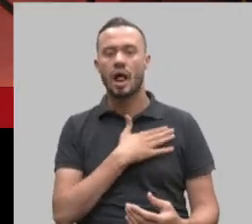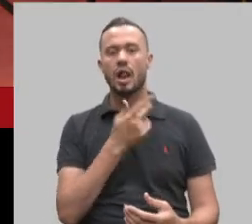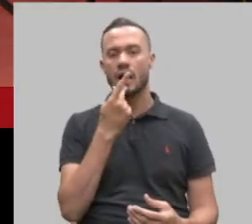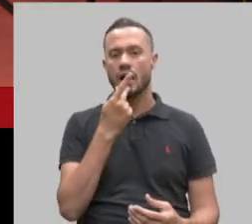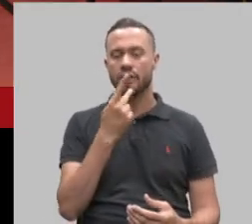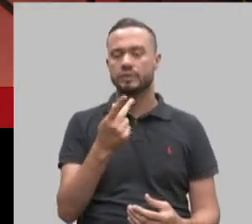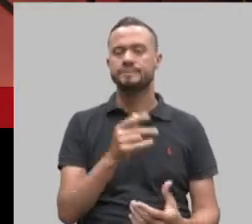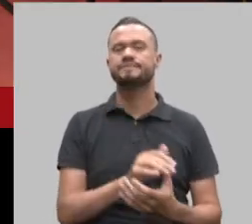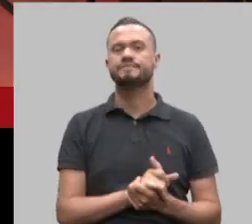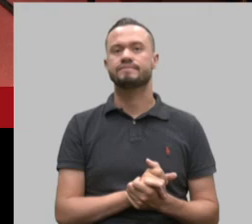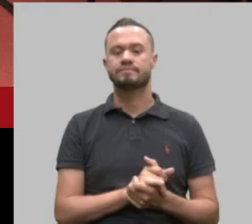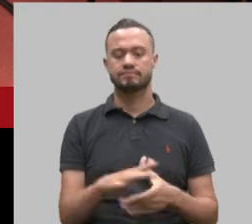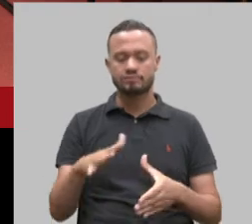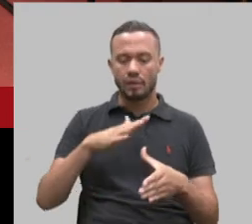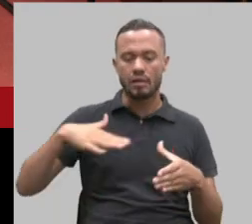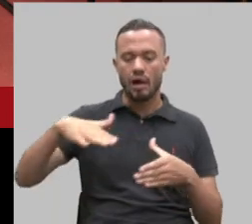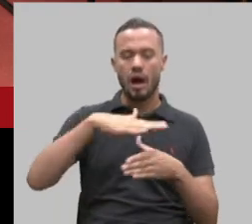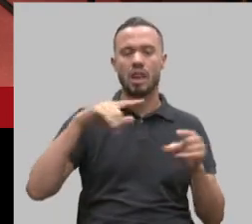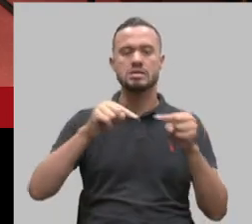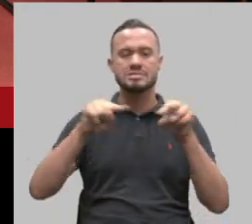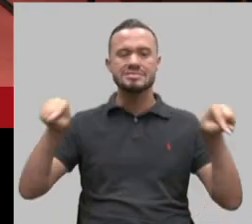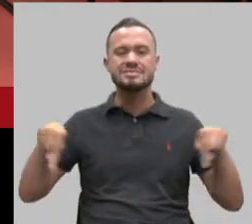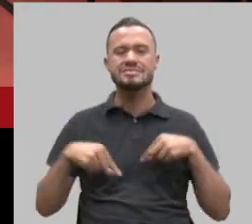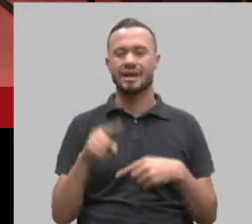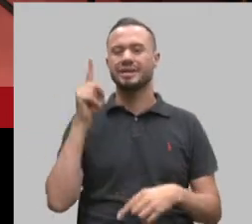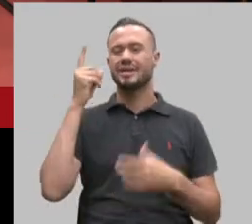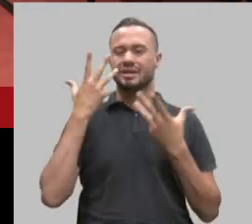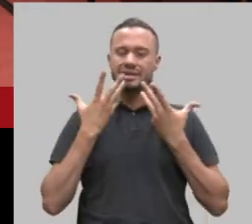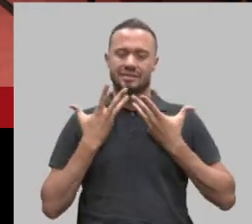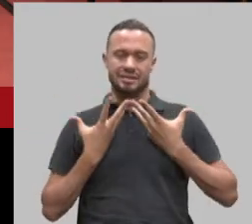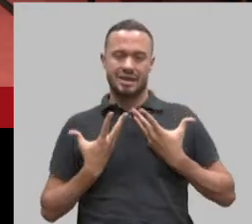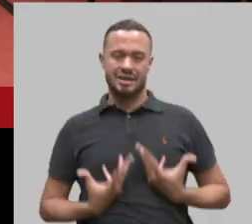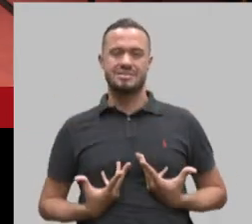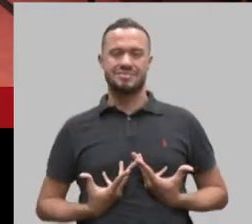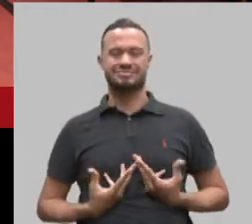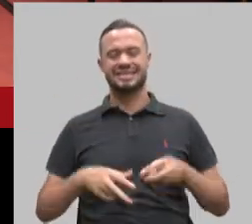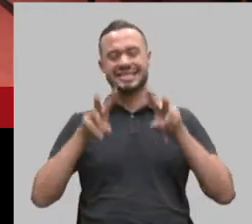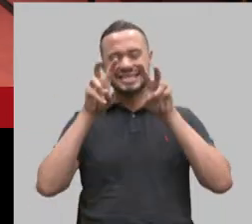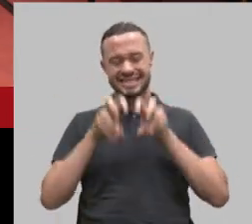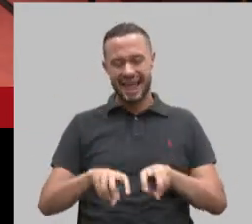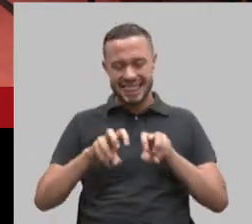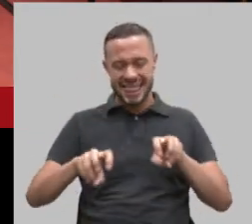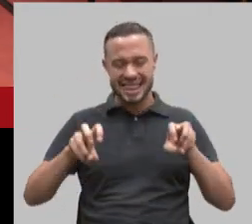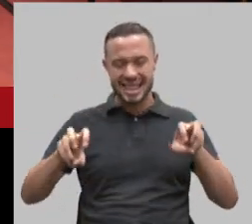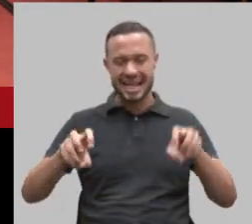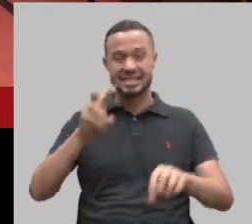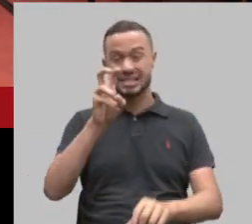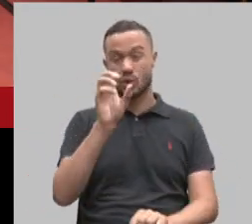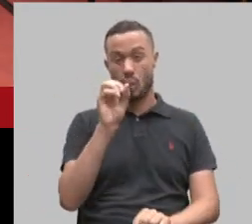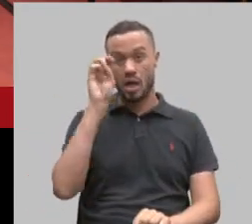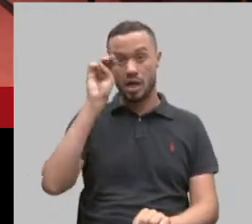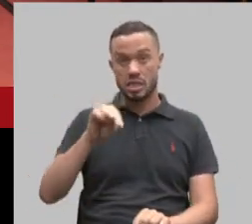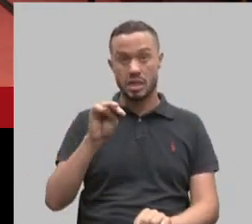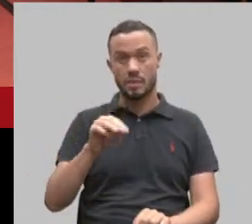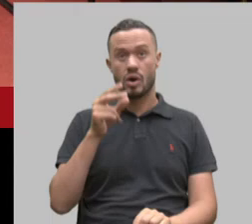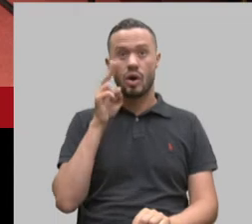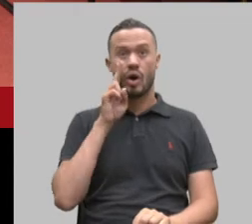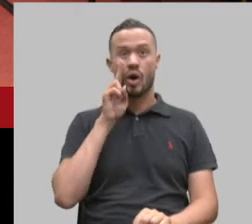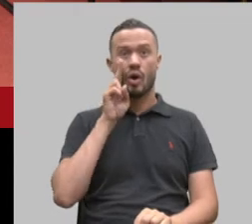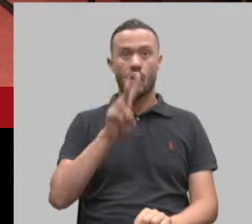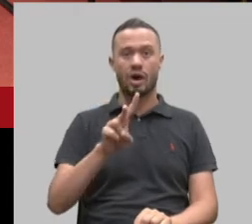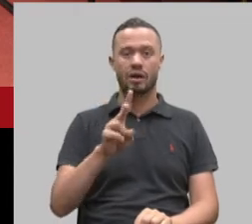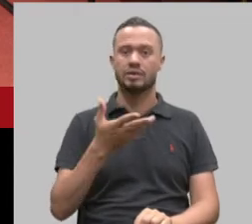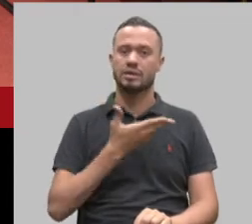sala de aula ele é desgastante a gente sentar numa sala de aula durante 50 minutos olhando pra nuca do coleguinha da